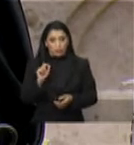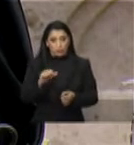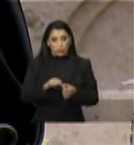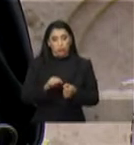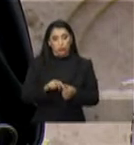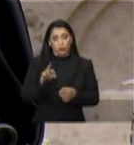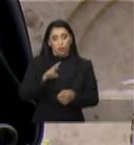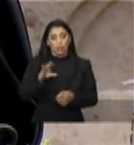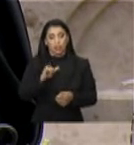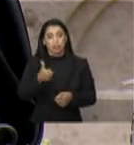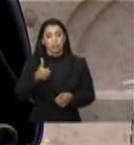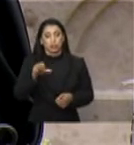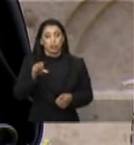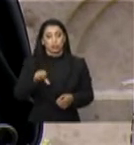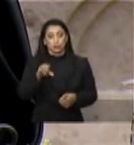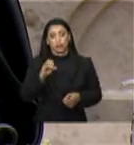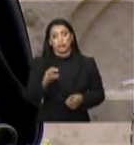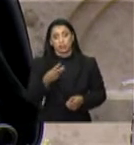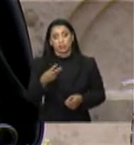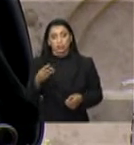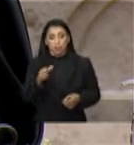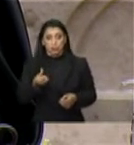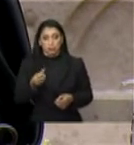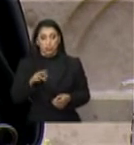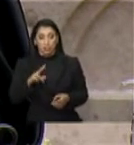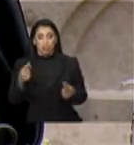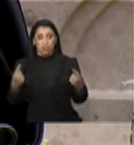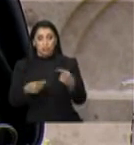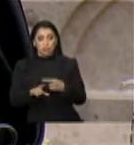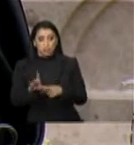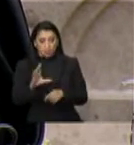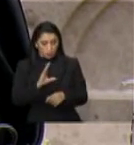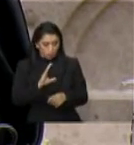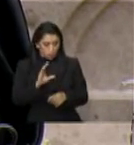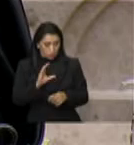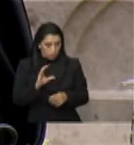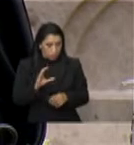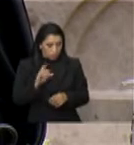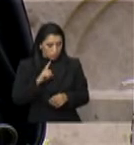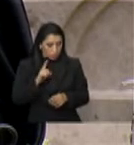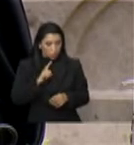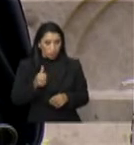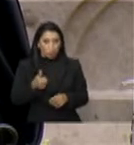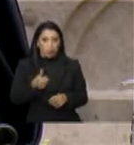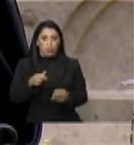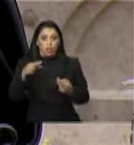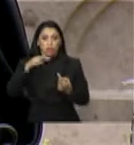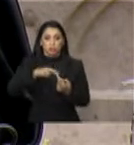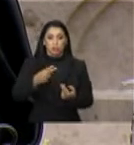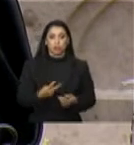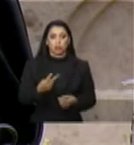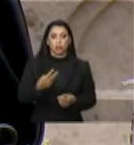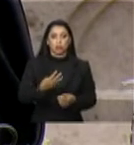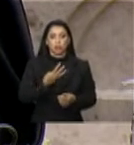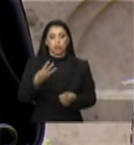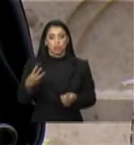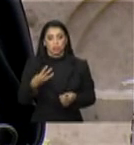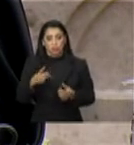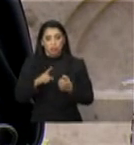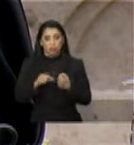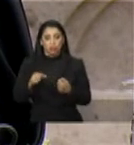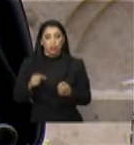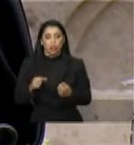RS 190 363 que declarou inconstitucionais incisos 2 e 3 do artigo primeiro da lei 83